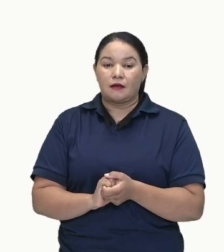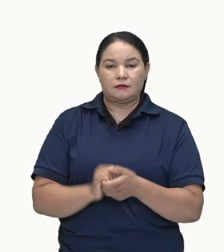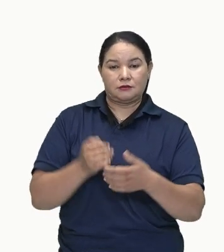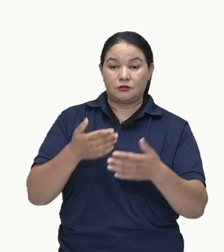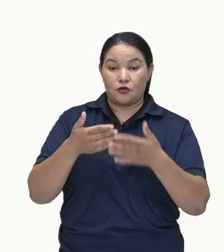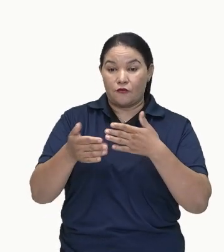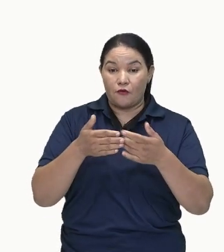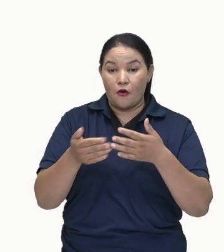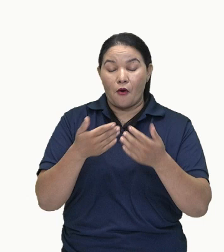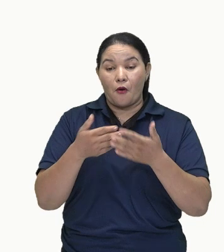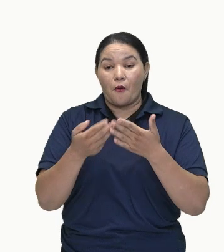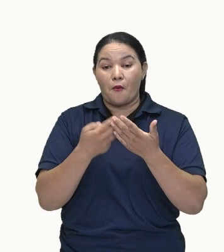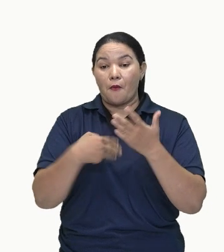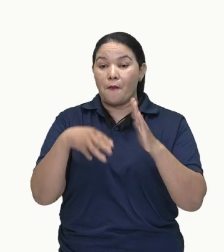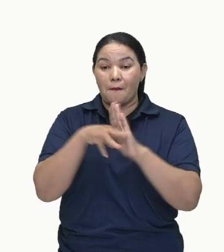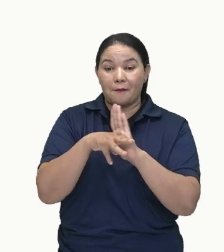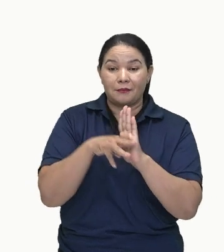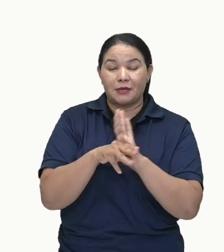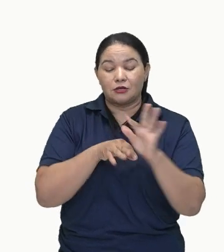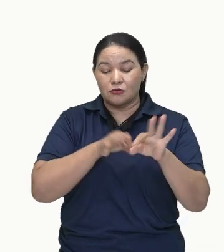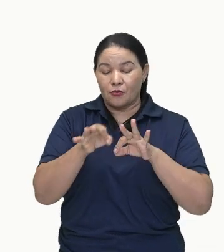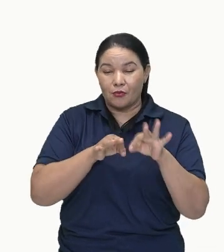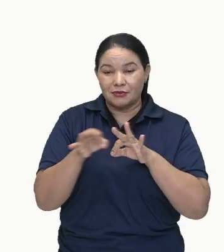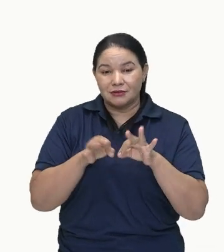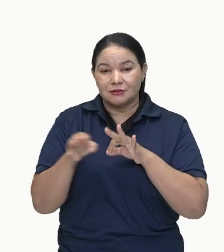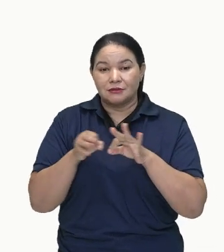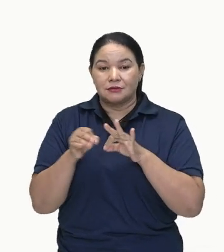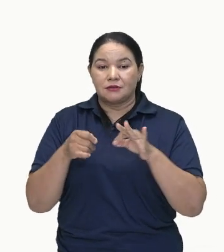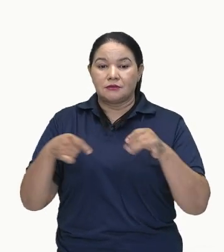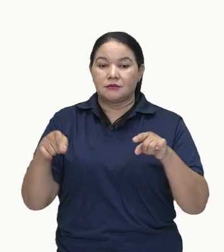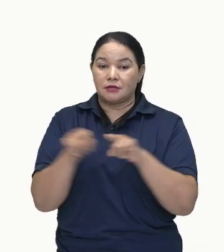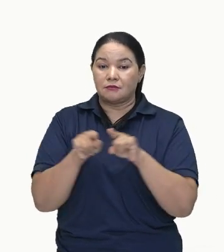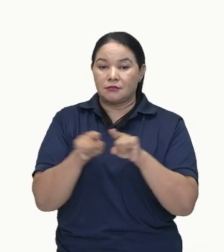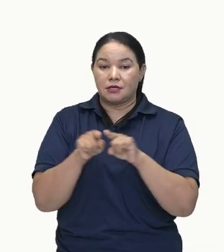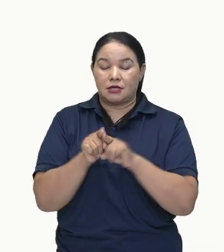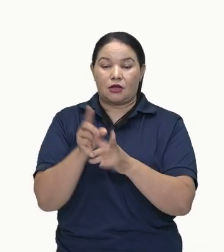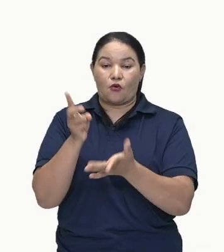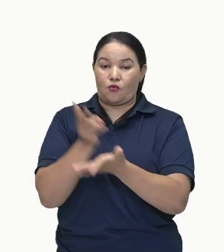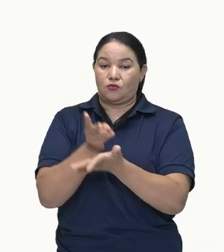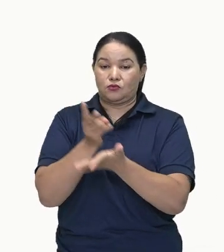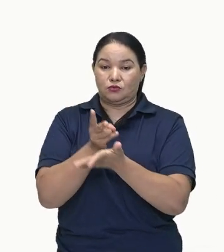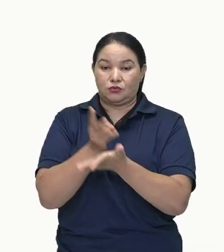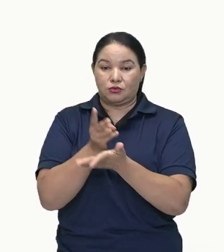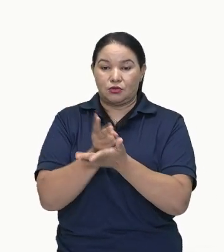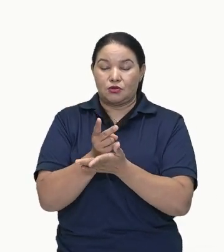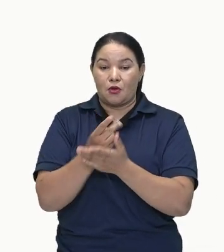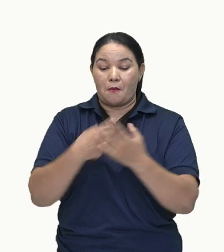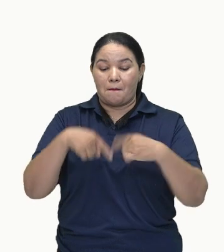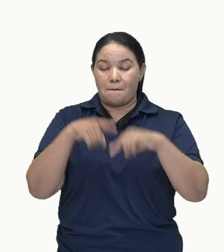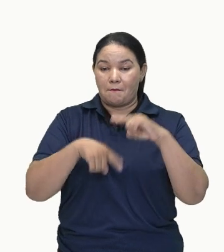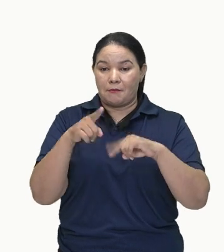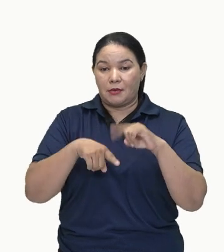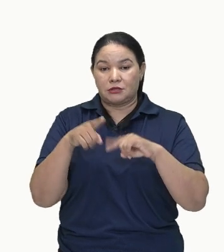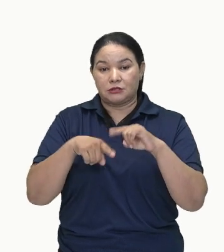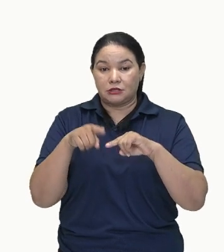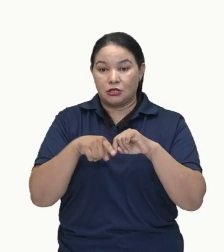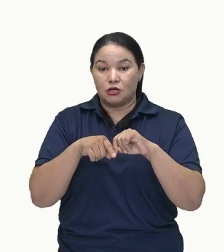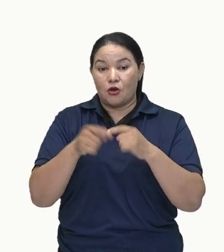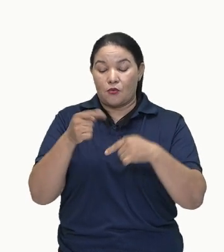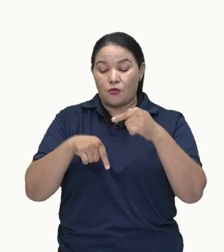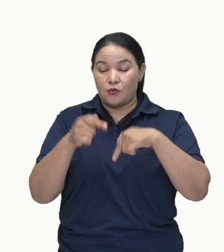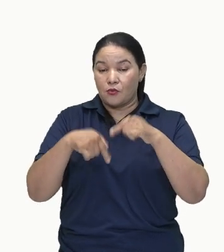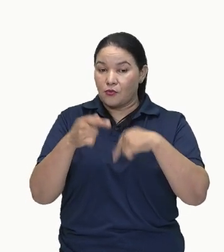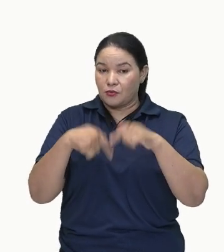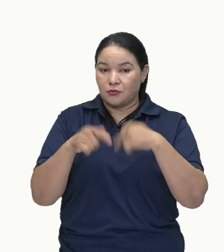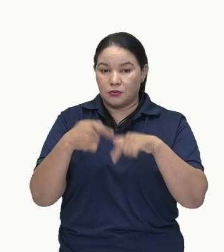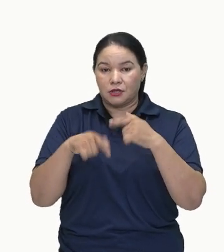Independentemente do método de preparação, essa constância na composição de um composto